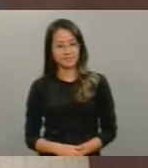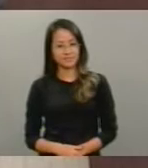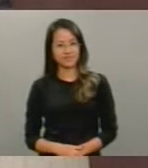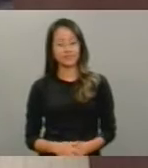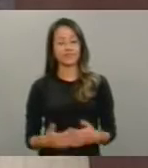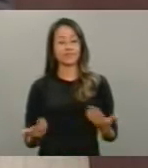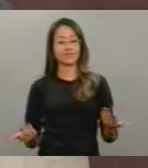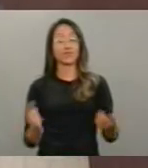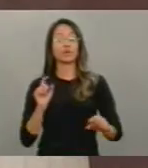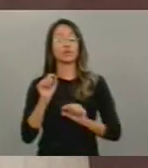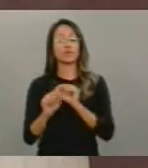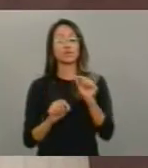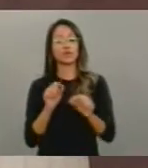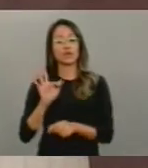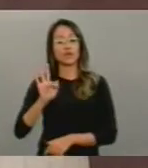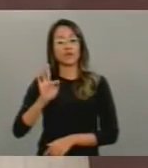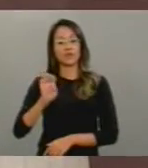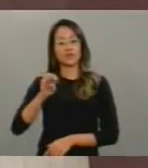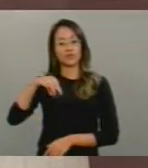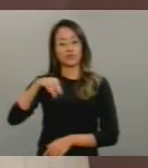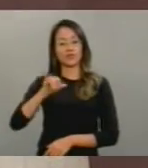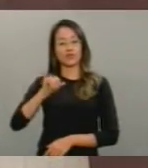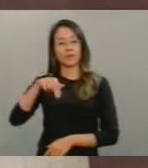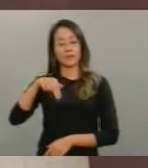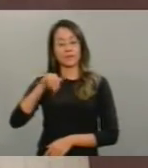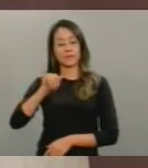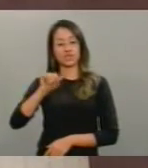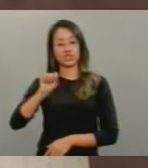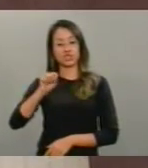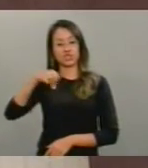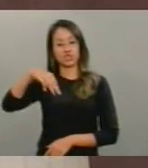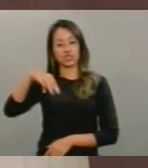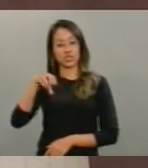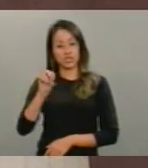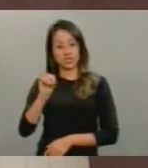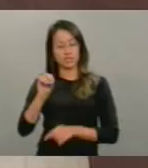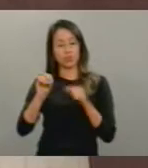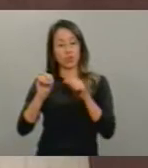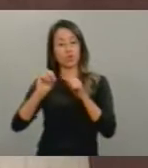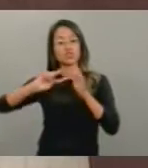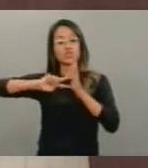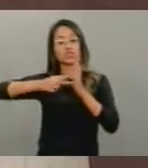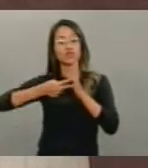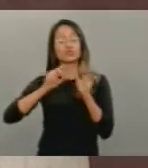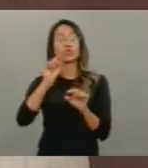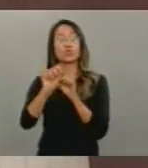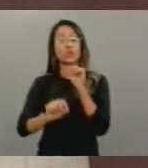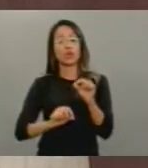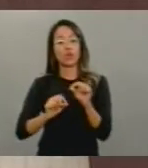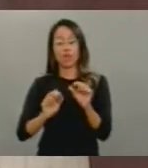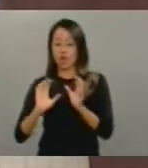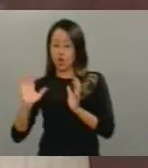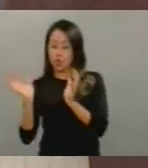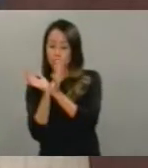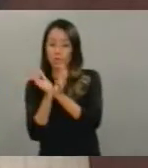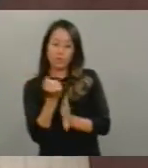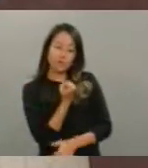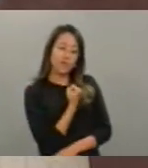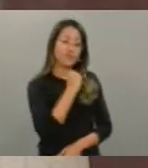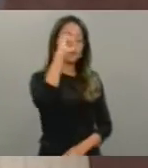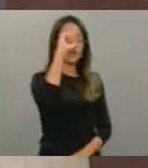que é o feminismo, senão a ideia radical de que as mulheres são gente e que, portanto, devem ter direitos iguais